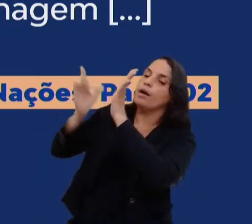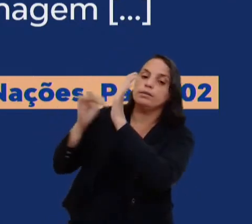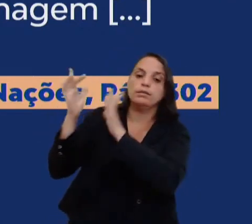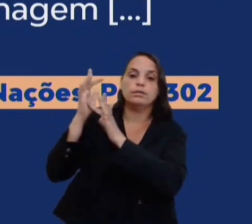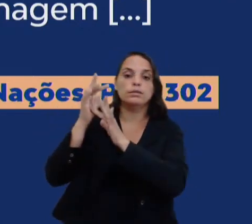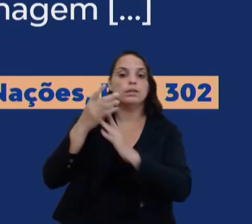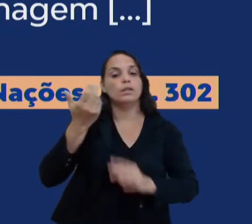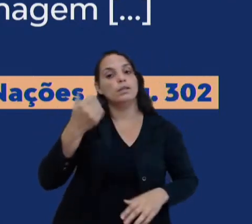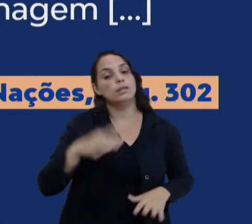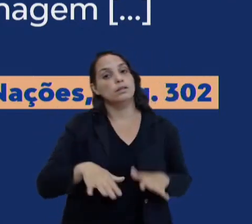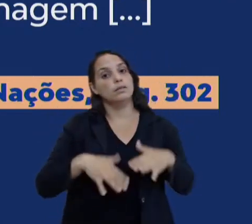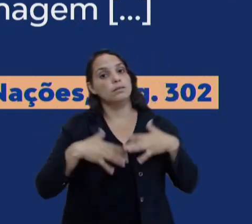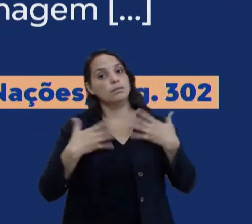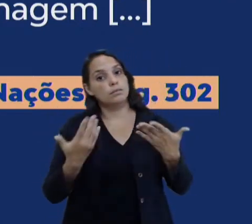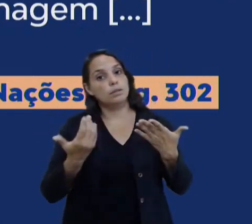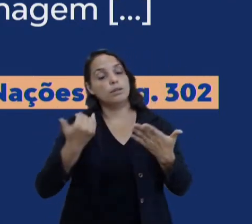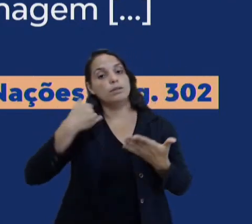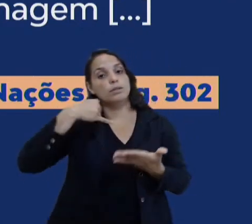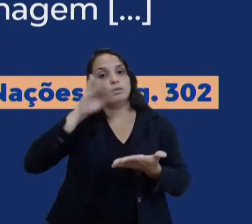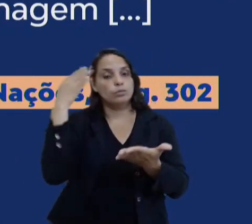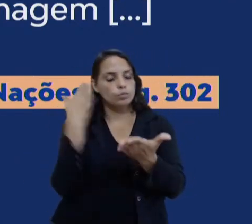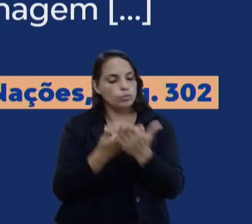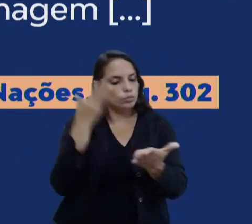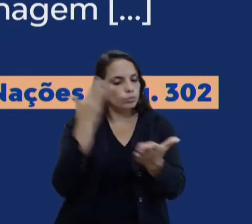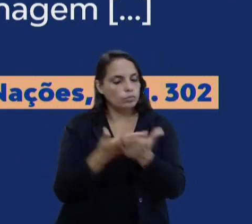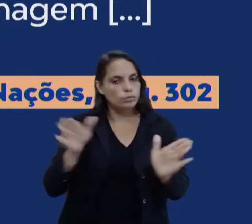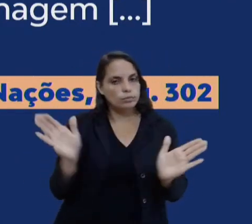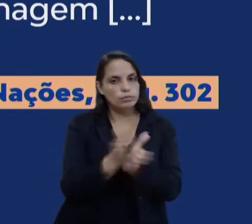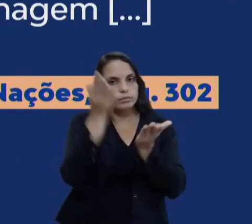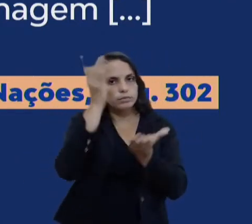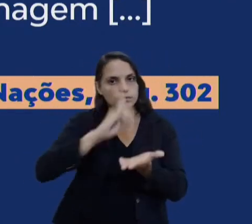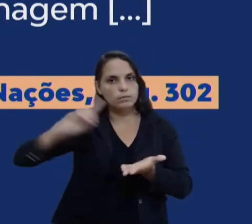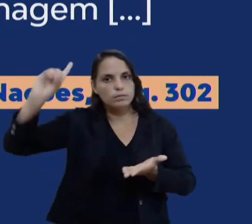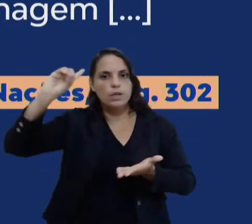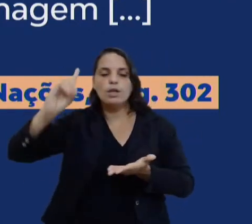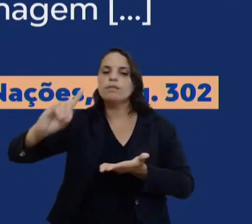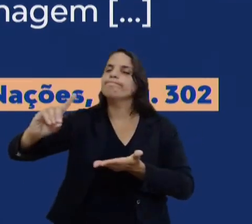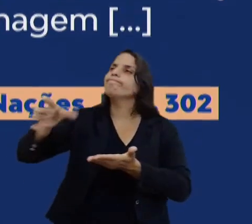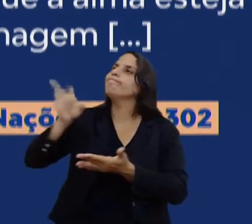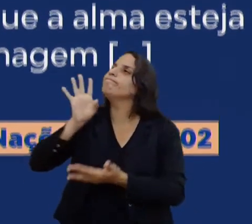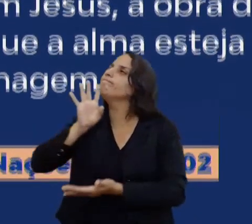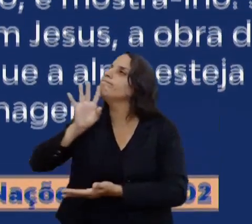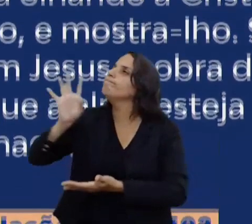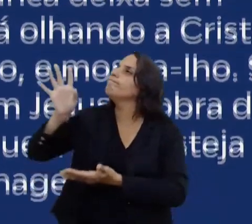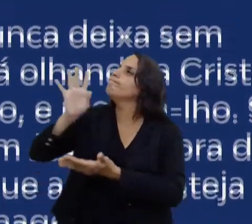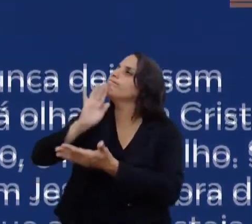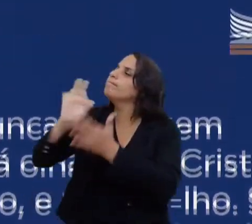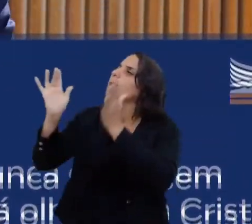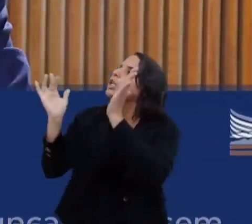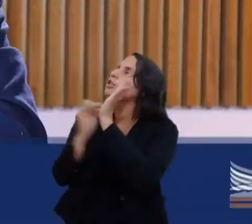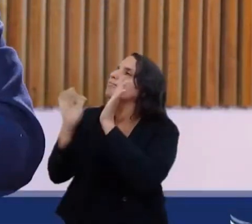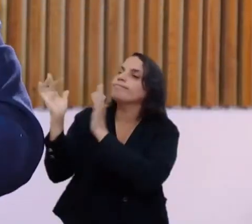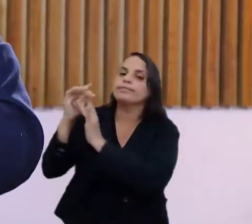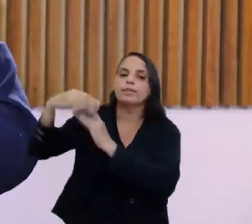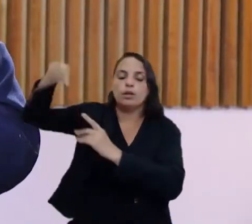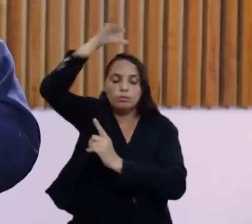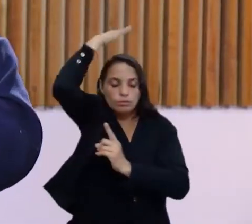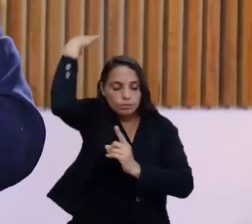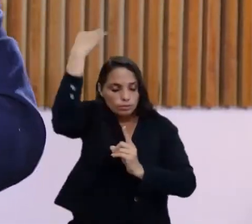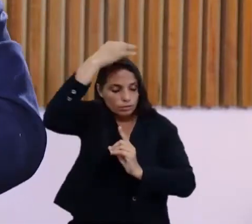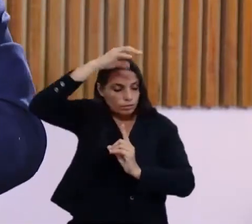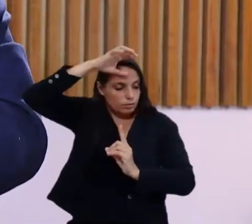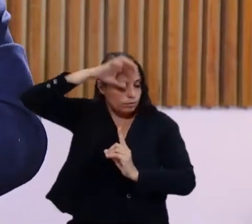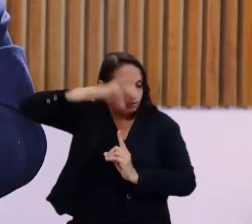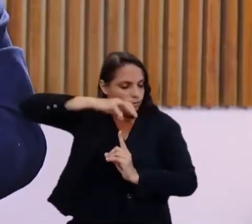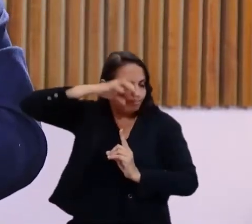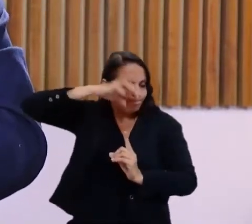enquanto eu estou estudando a palavra de Deus, conhecendo o caráter de Jesus, o Espírito Santo está imprimindo o caráter de Jesus